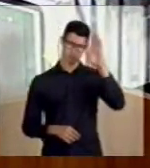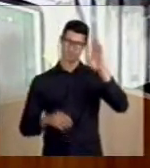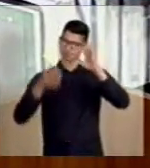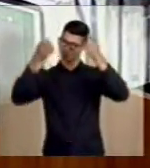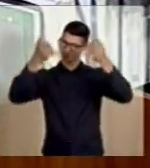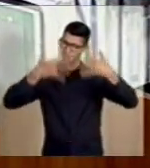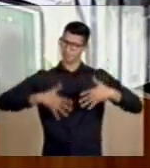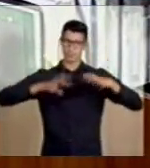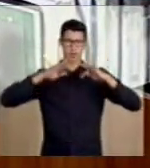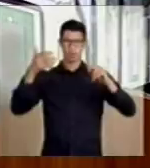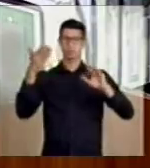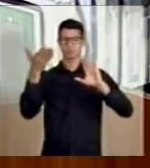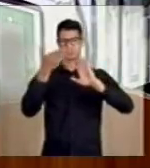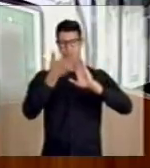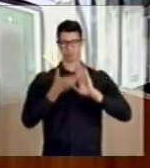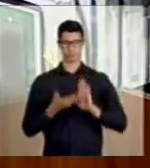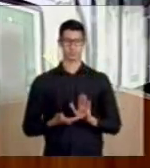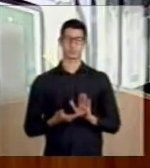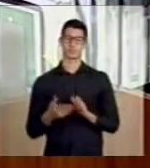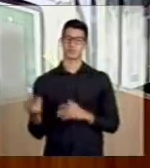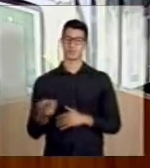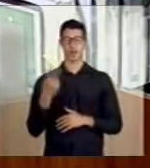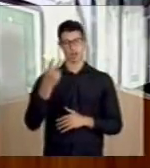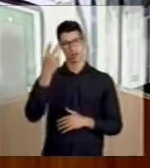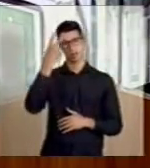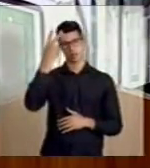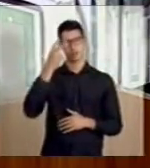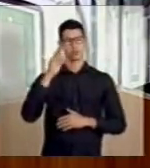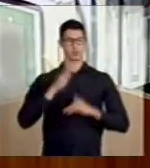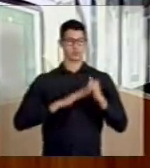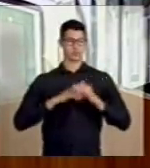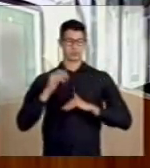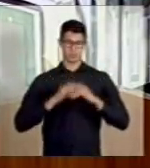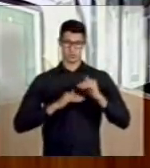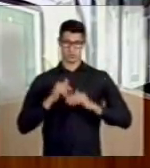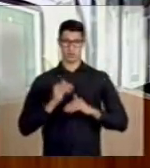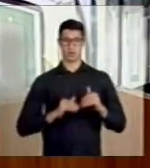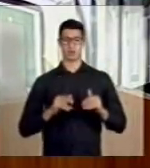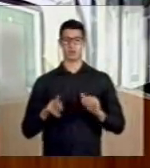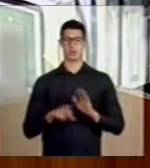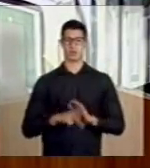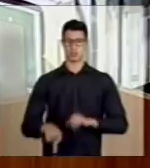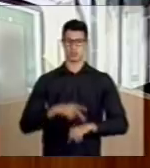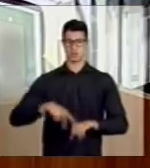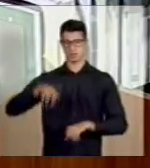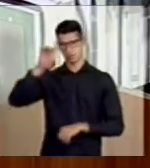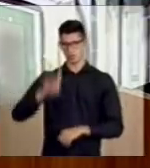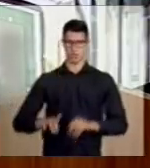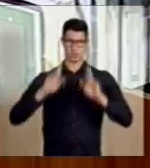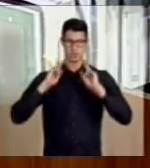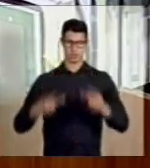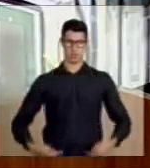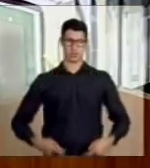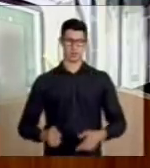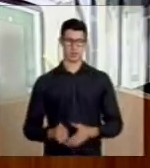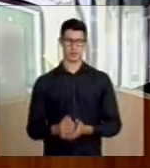exprimem postulados, valores sobre a aplicação da legislação internacional de direitos humanos